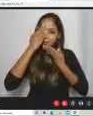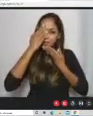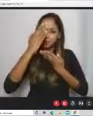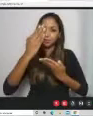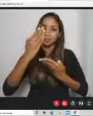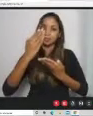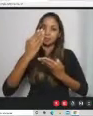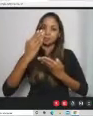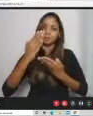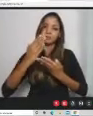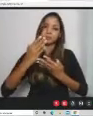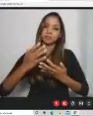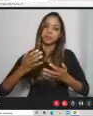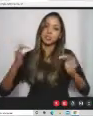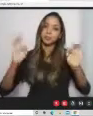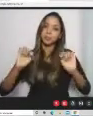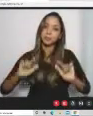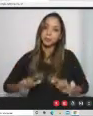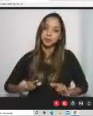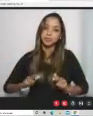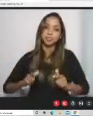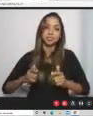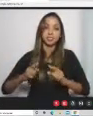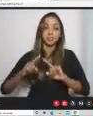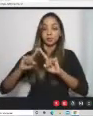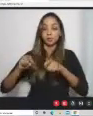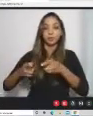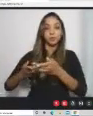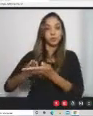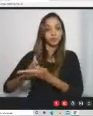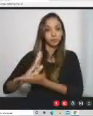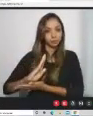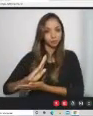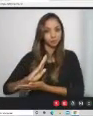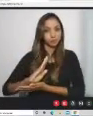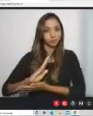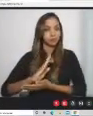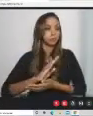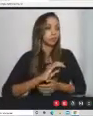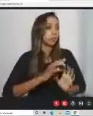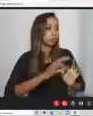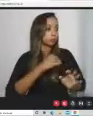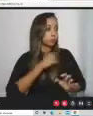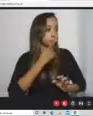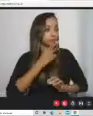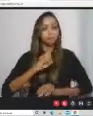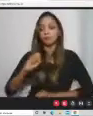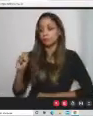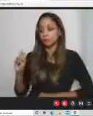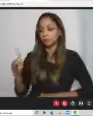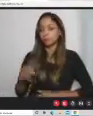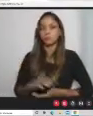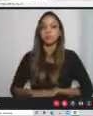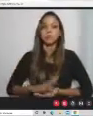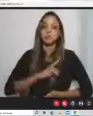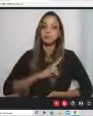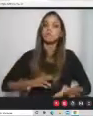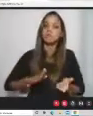aprovação desse projeto. Uma parte, vereador Marquinhos. Por não, vereador Maico. Vereador, primeiramente, parabéns